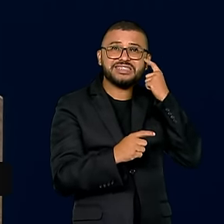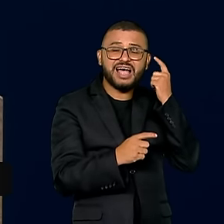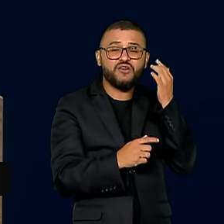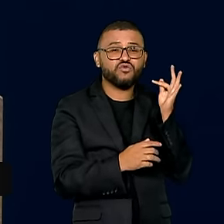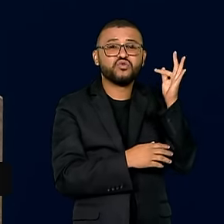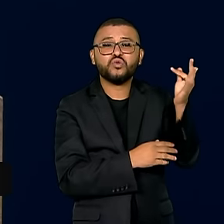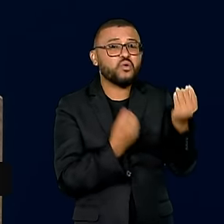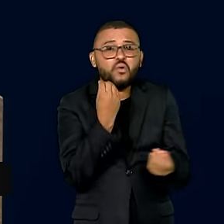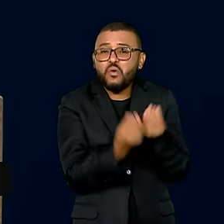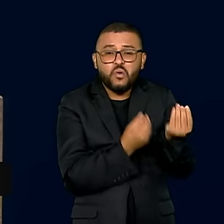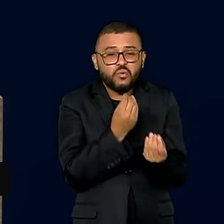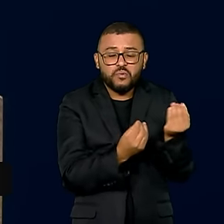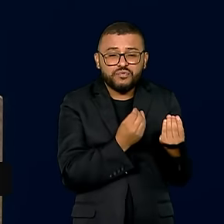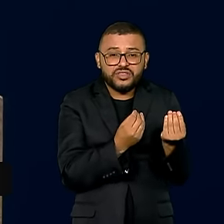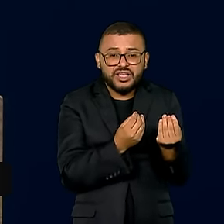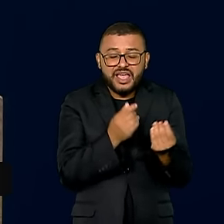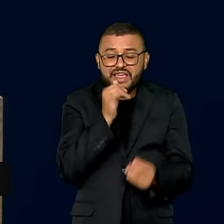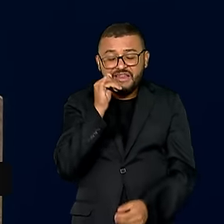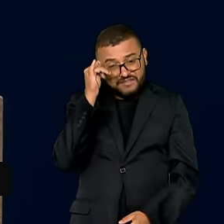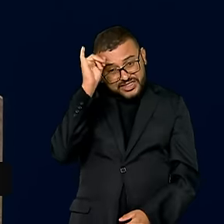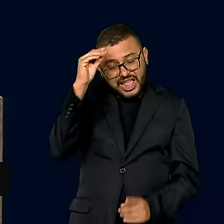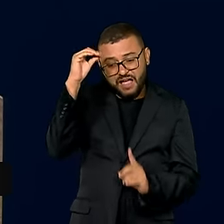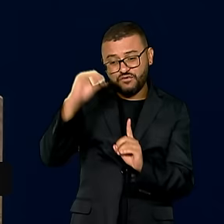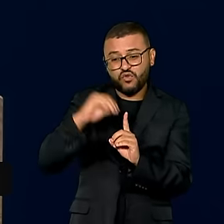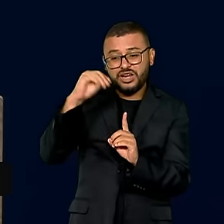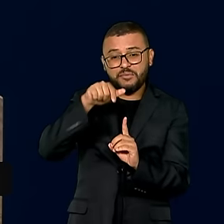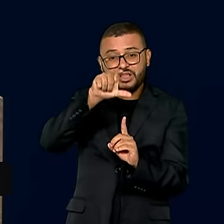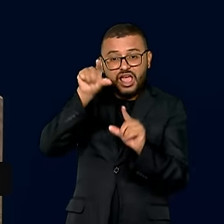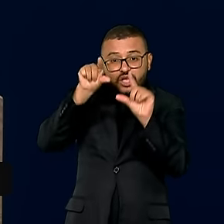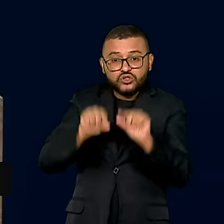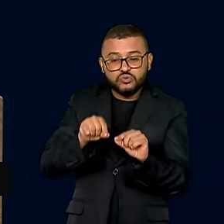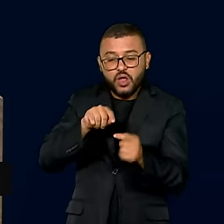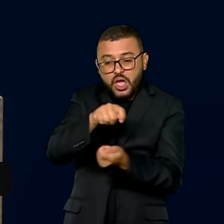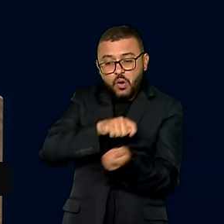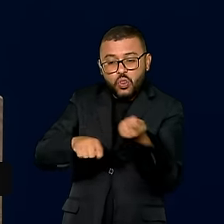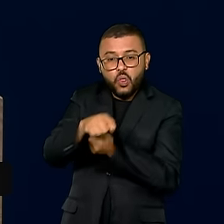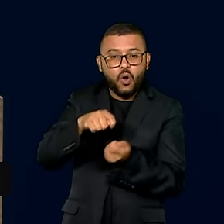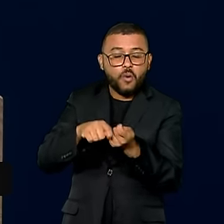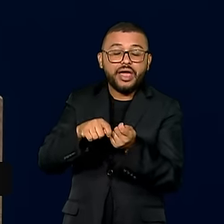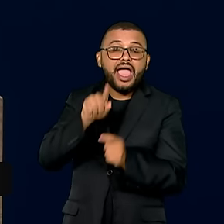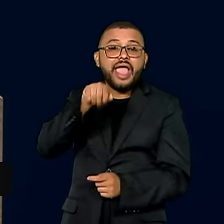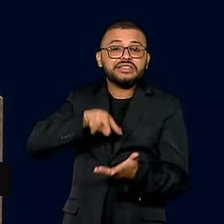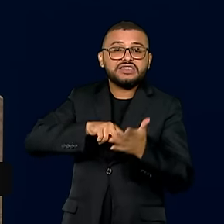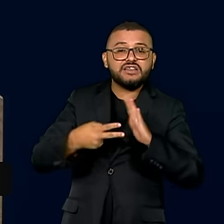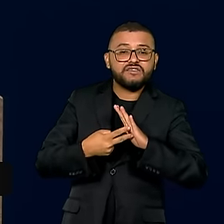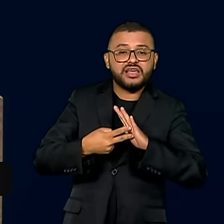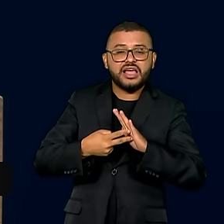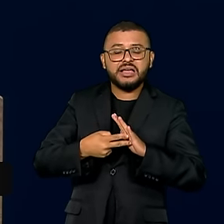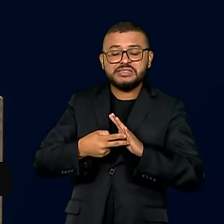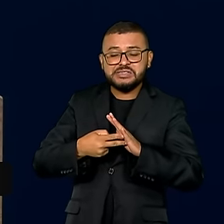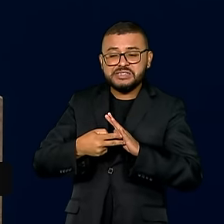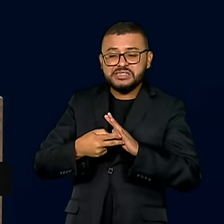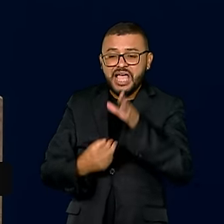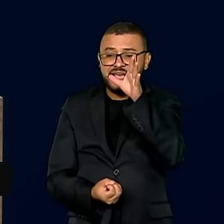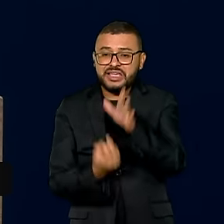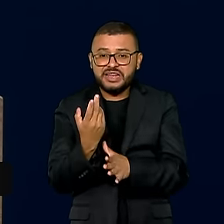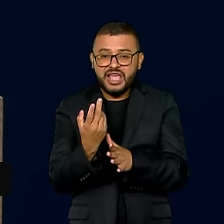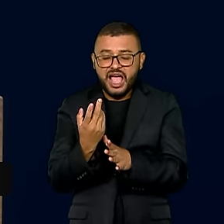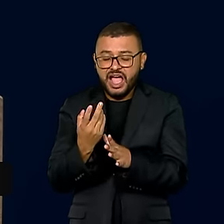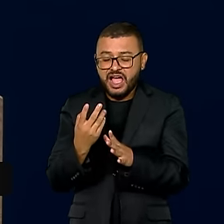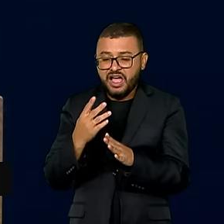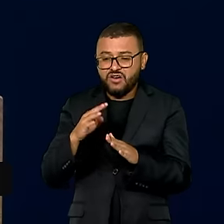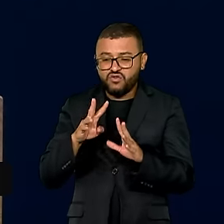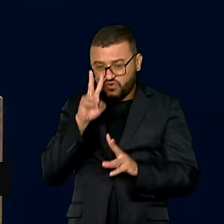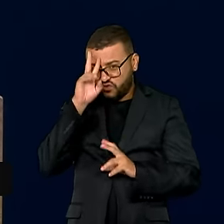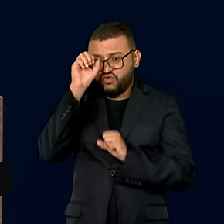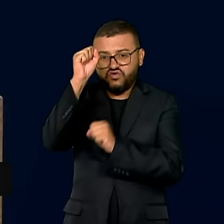amanhã. Reduzir vulnerabilidades socioeconômicas significa construir resiliência